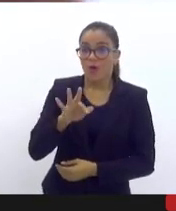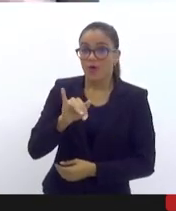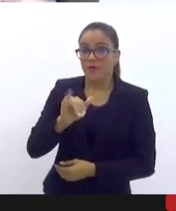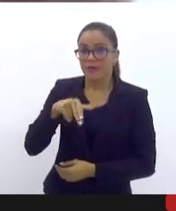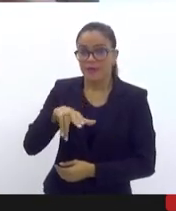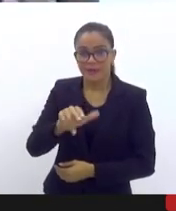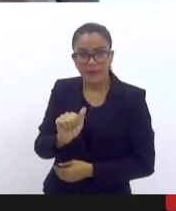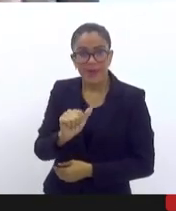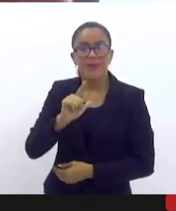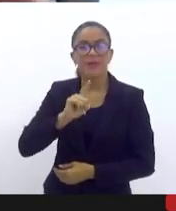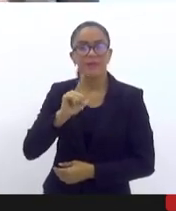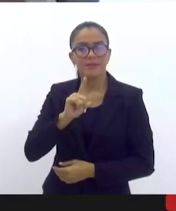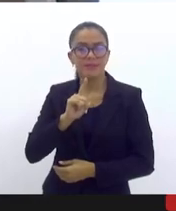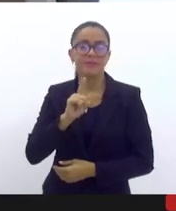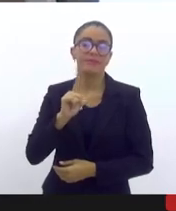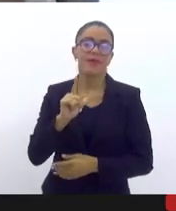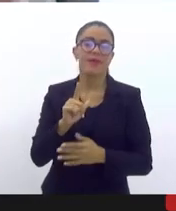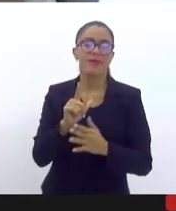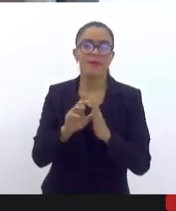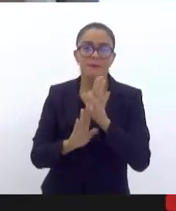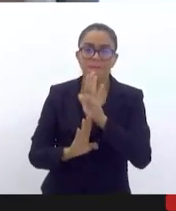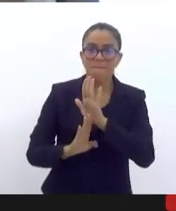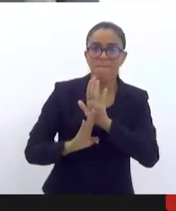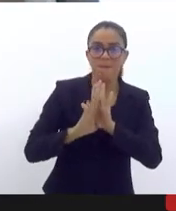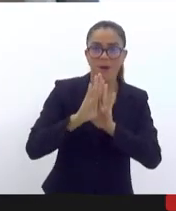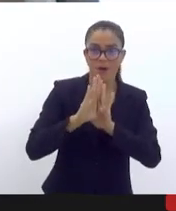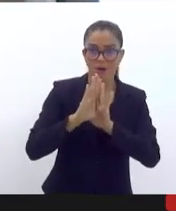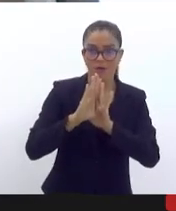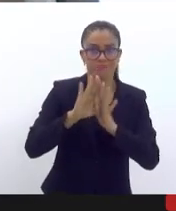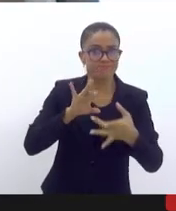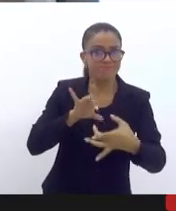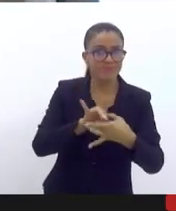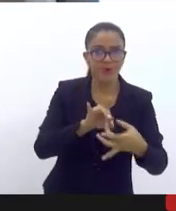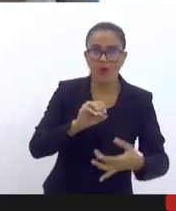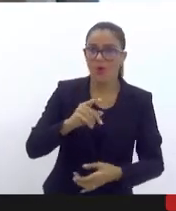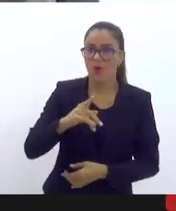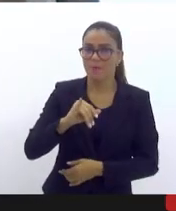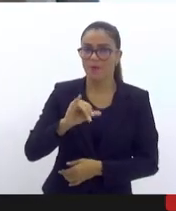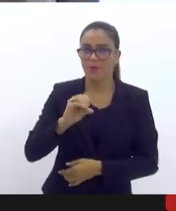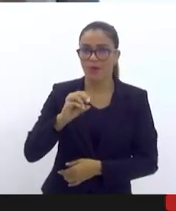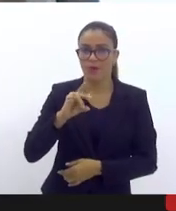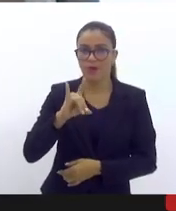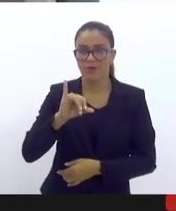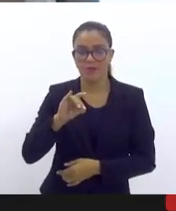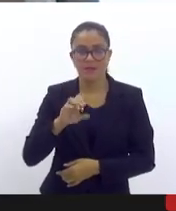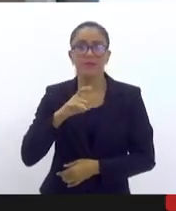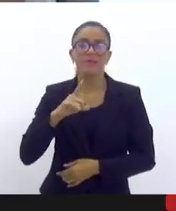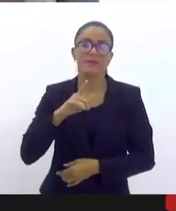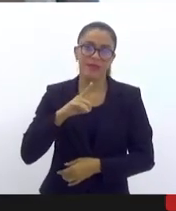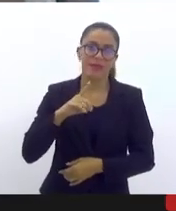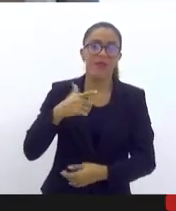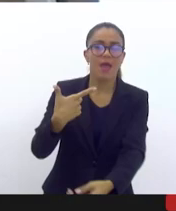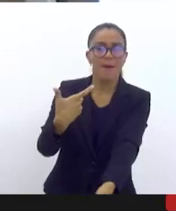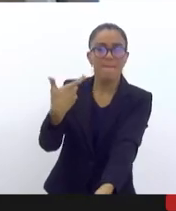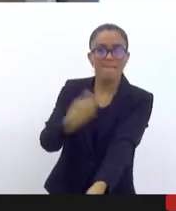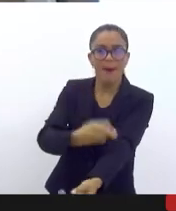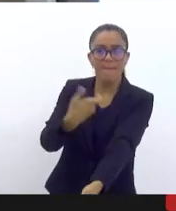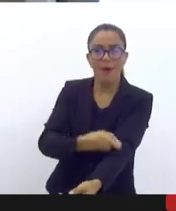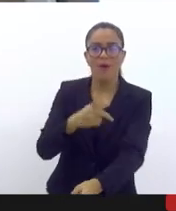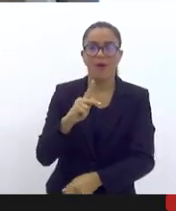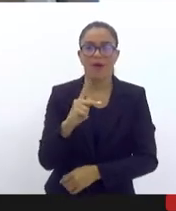ela tem a potência de referência para os opioides Então você pega a heroína é uma vez e meia mais